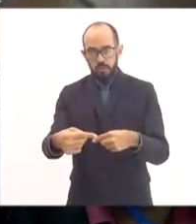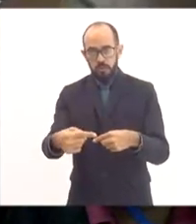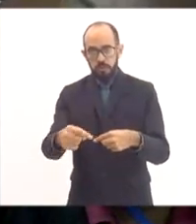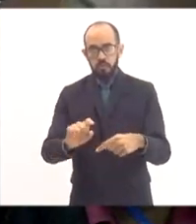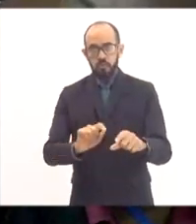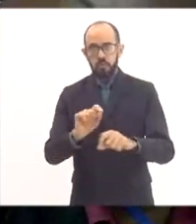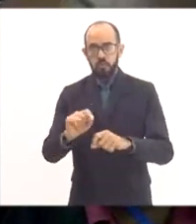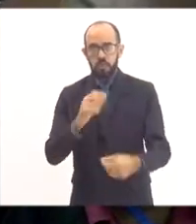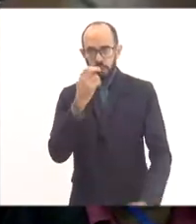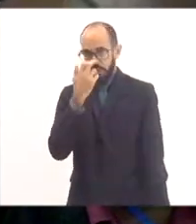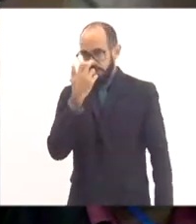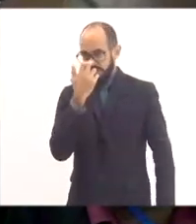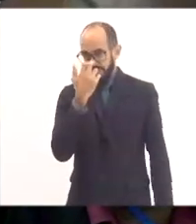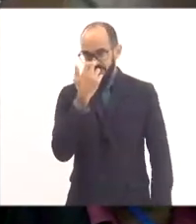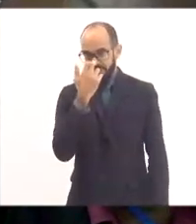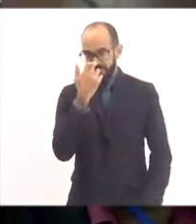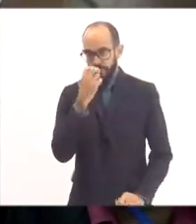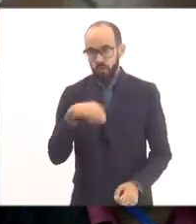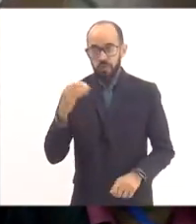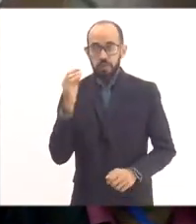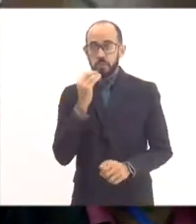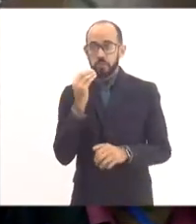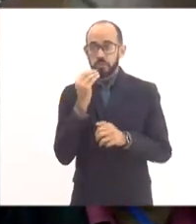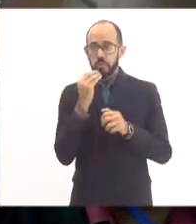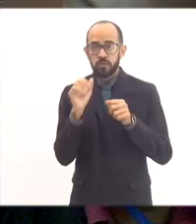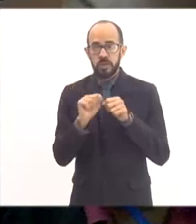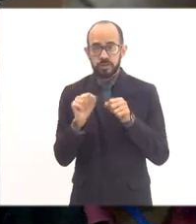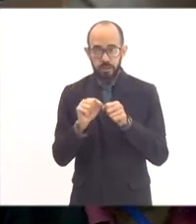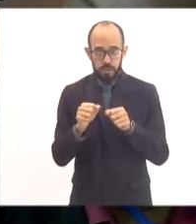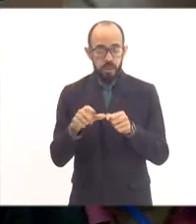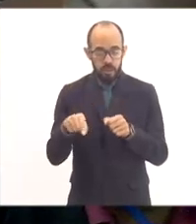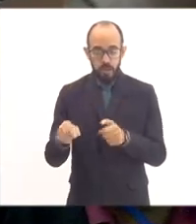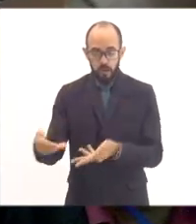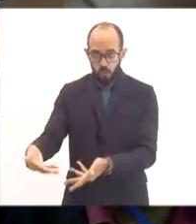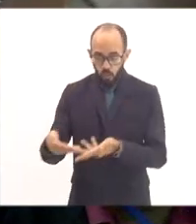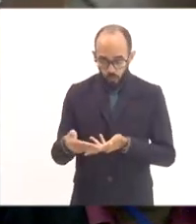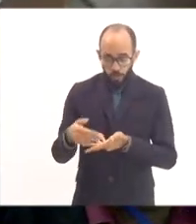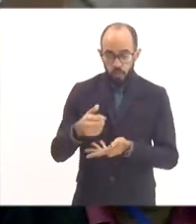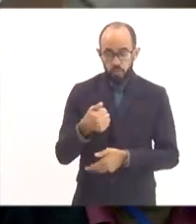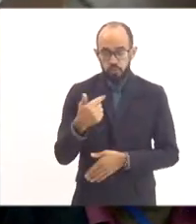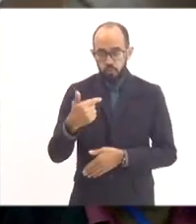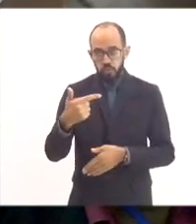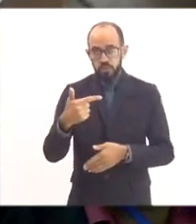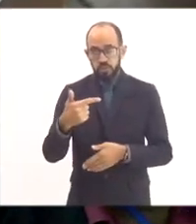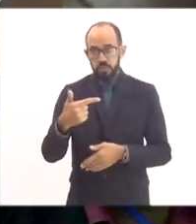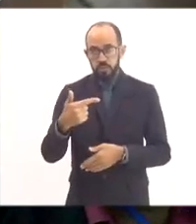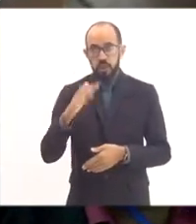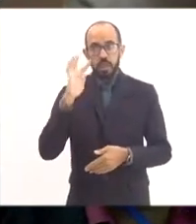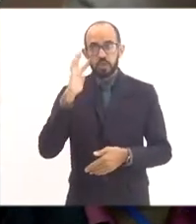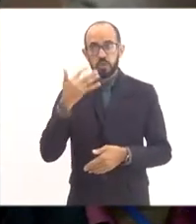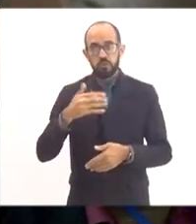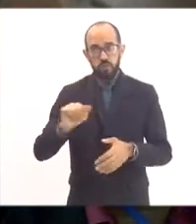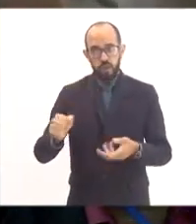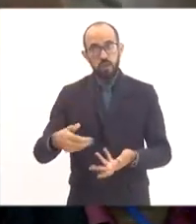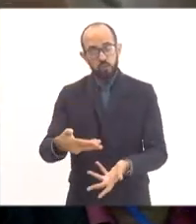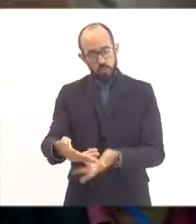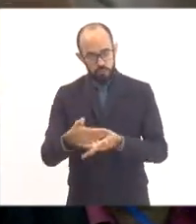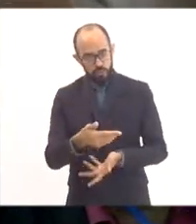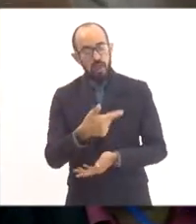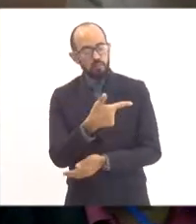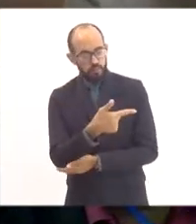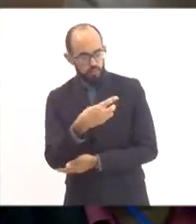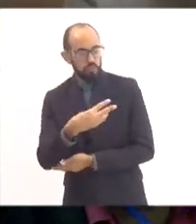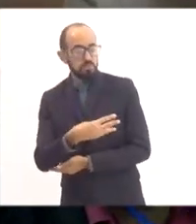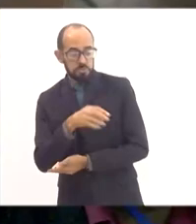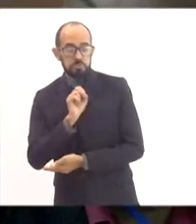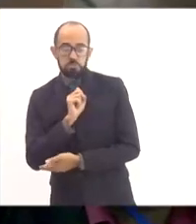fazer o que é viável juridicamente, que é convocar os 12, quiseram chamar 23. Louvável, porque querem aumentar o